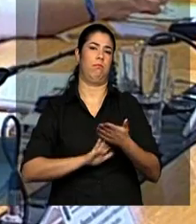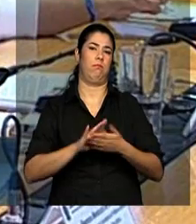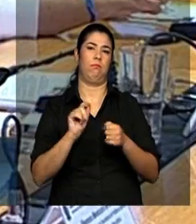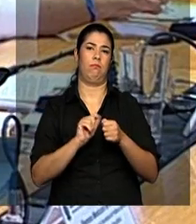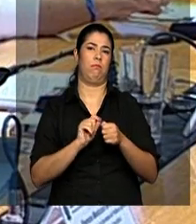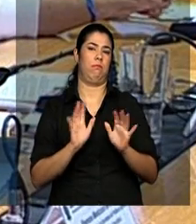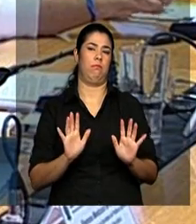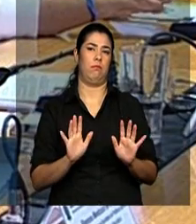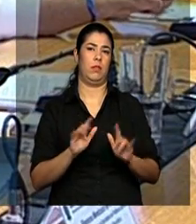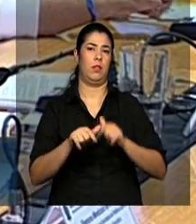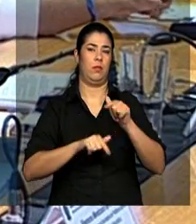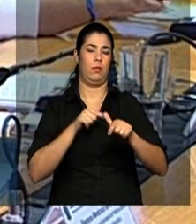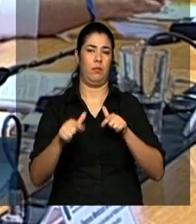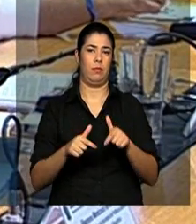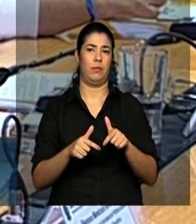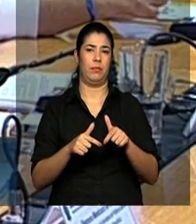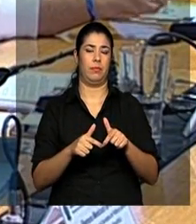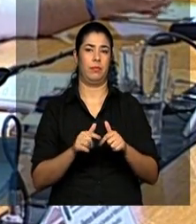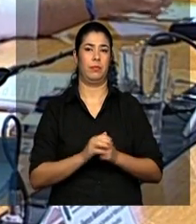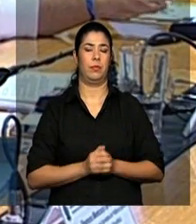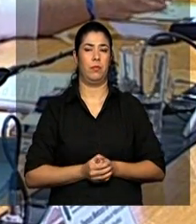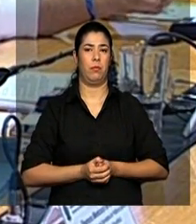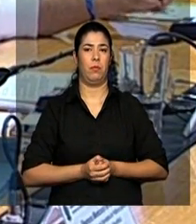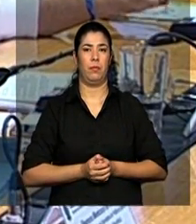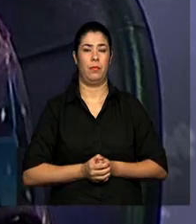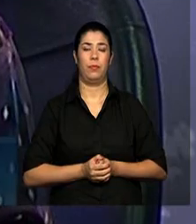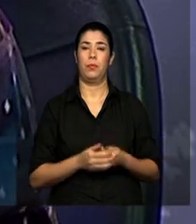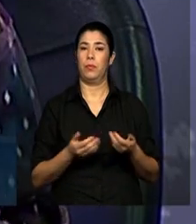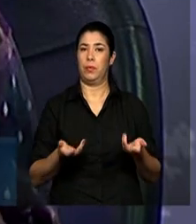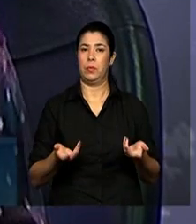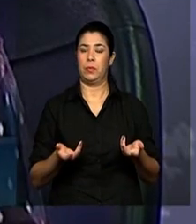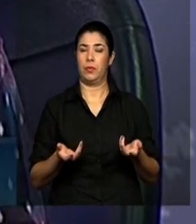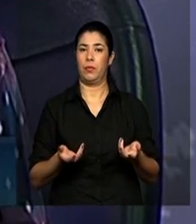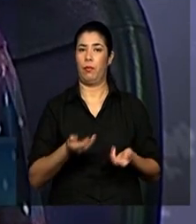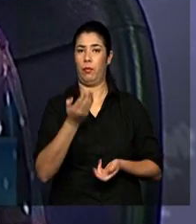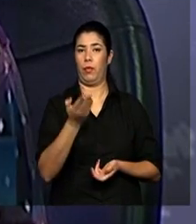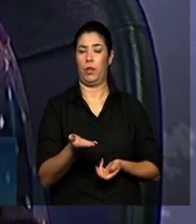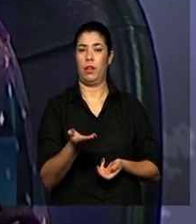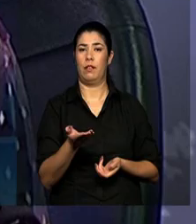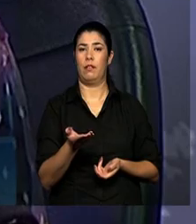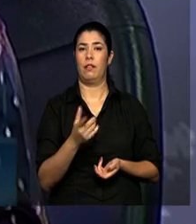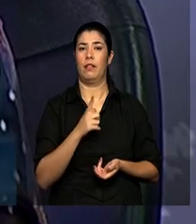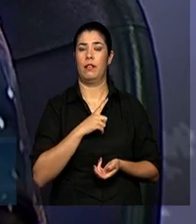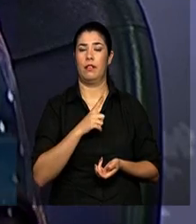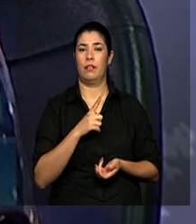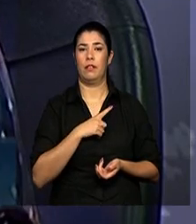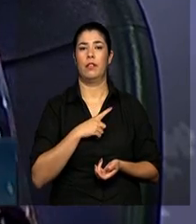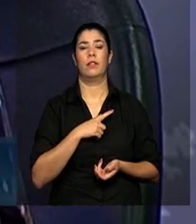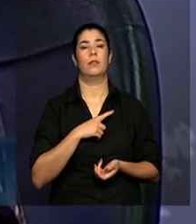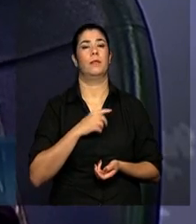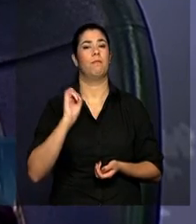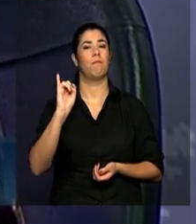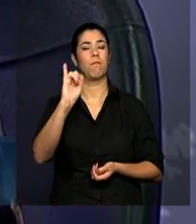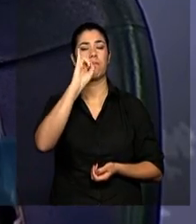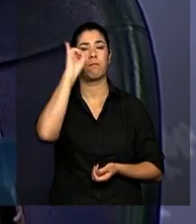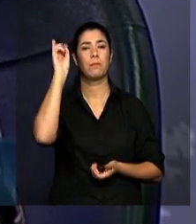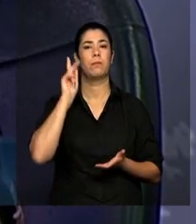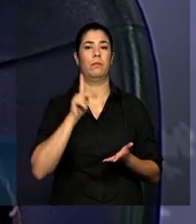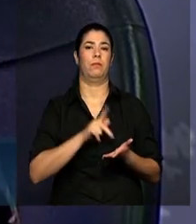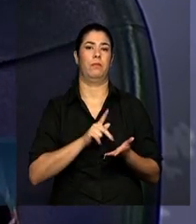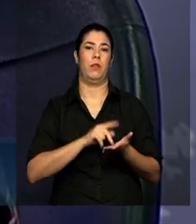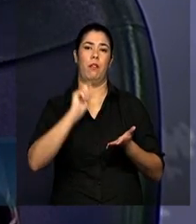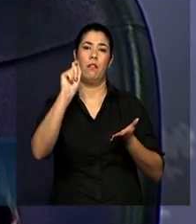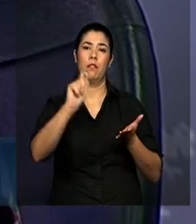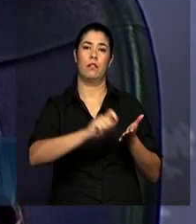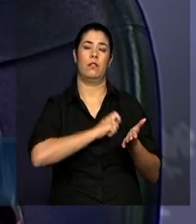sozinho esse trabalho. Então, essa é a grande importância de assinar